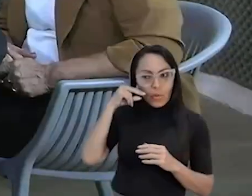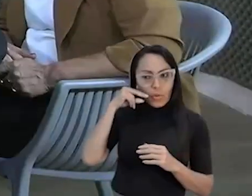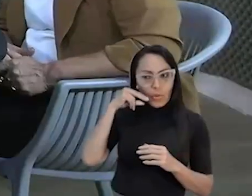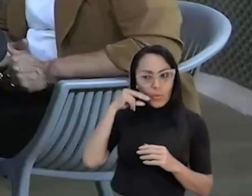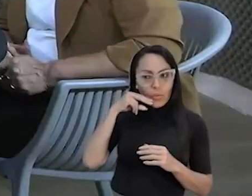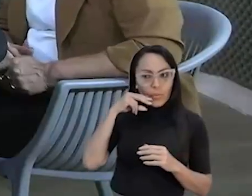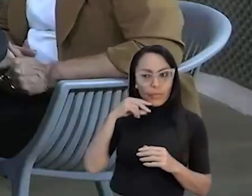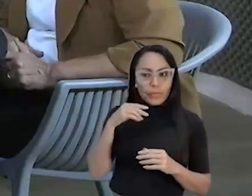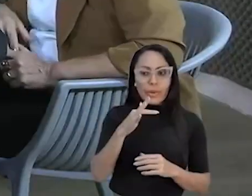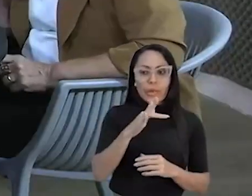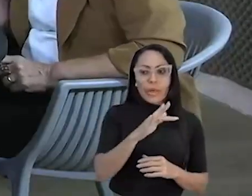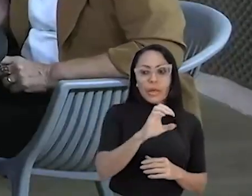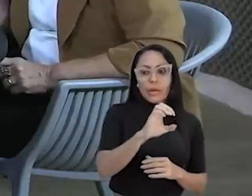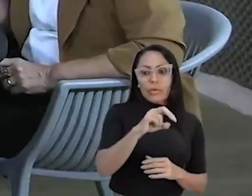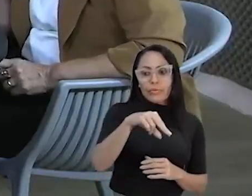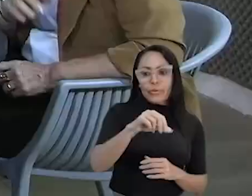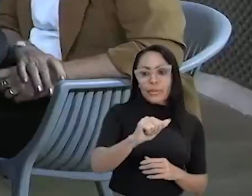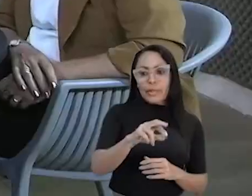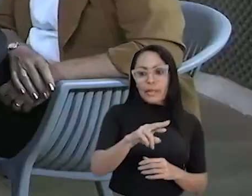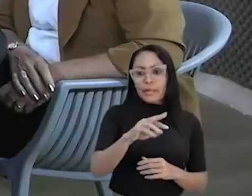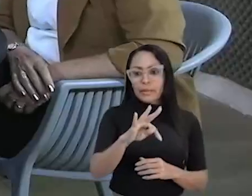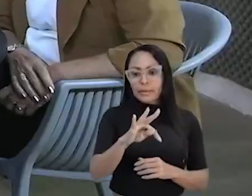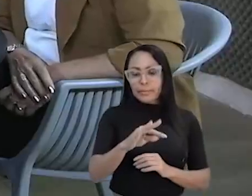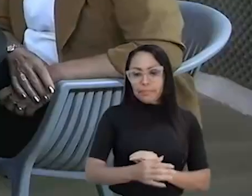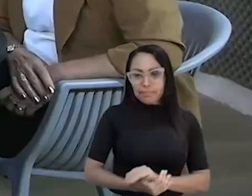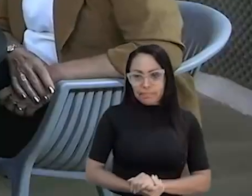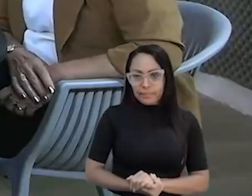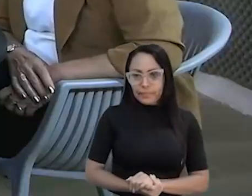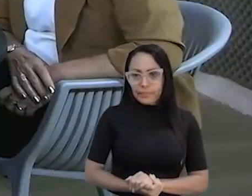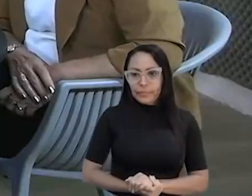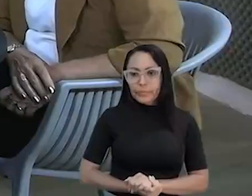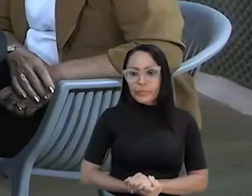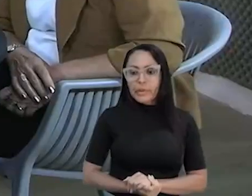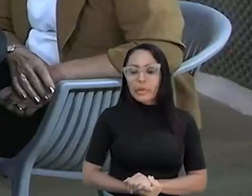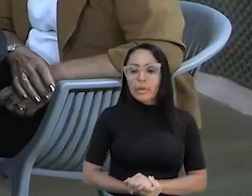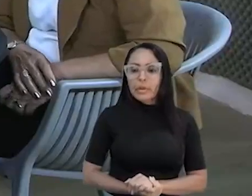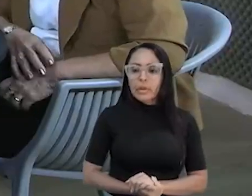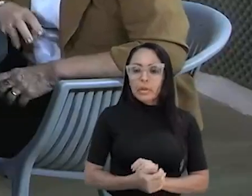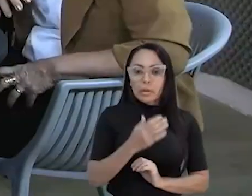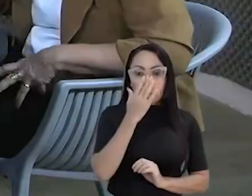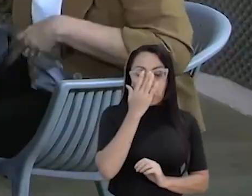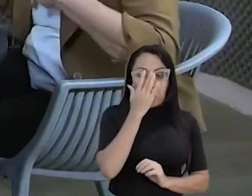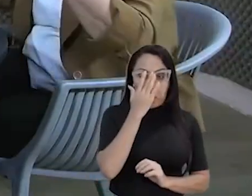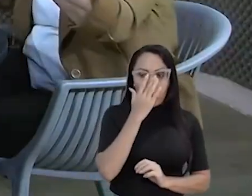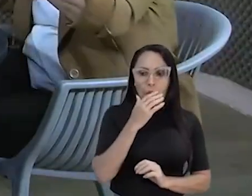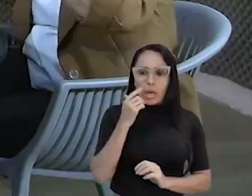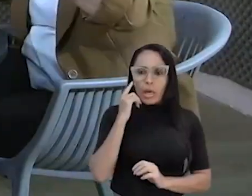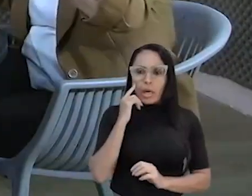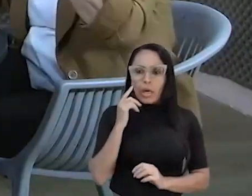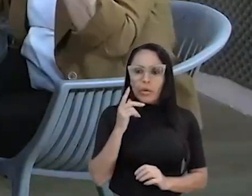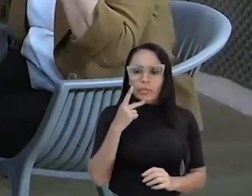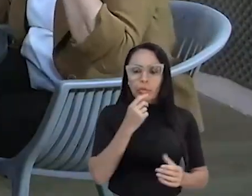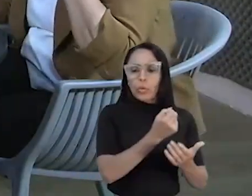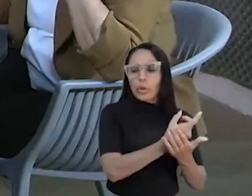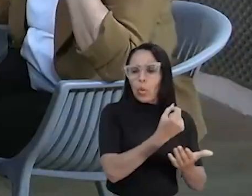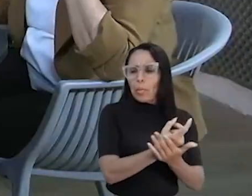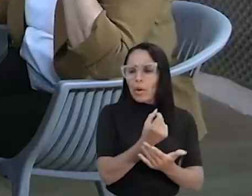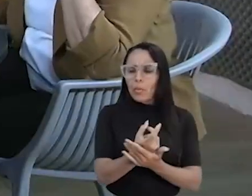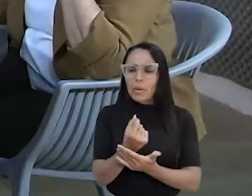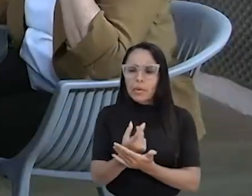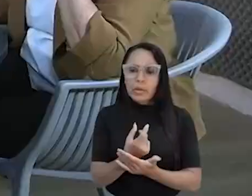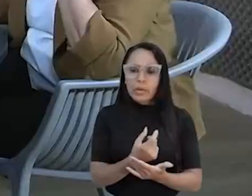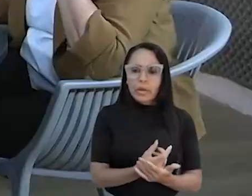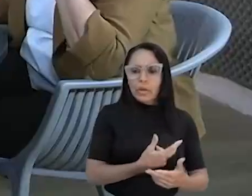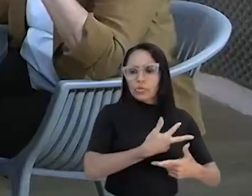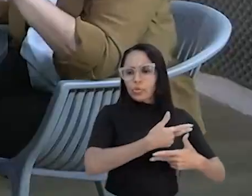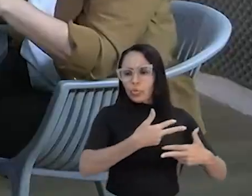Na FENARTE, lá não é FENEARTE, é FENARTE. E aí eu estava com meu filho, Tiago, e os meninos só querendo comprar as coisas, né?